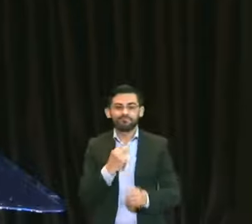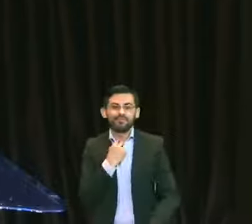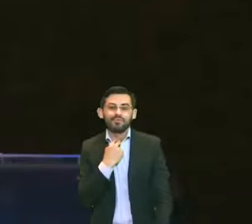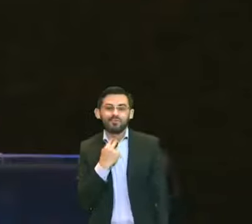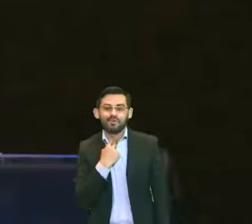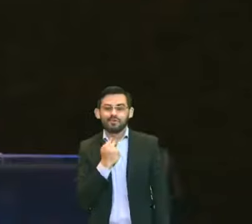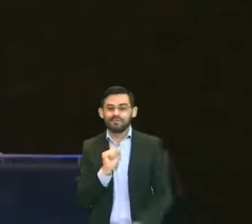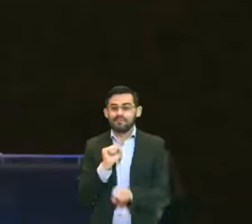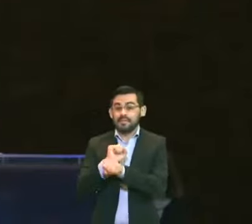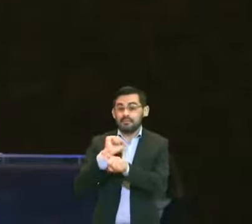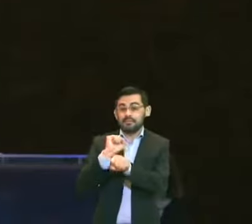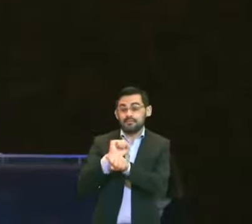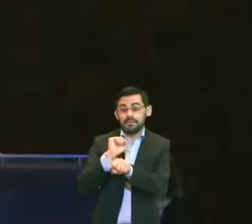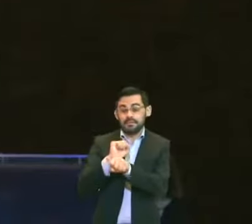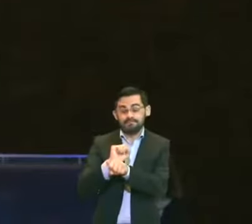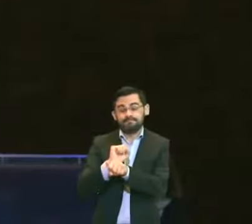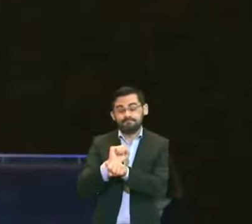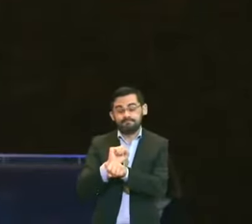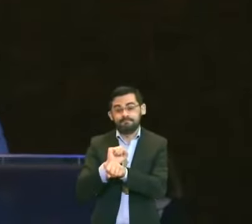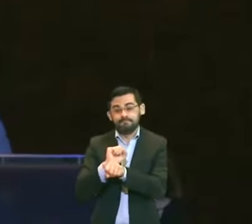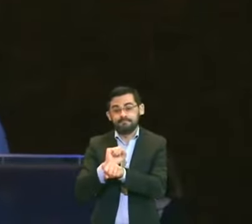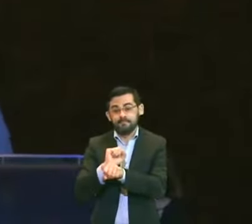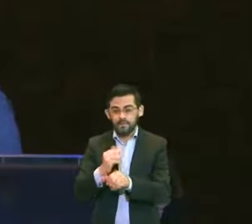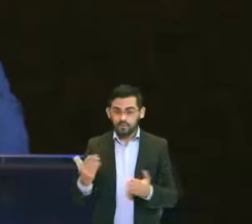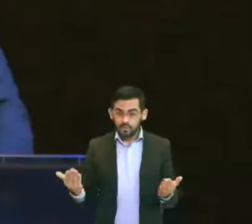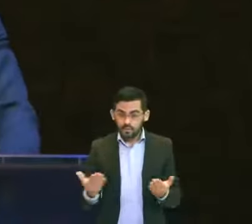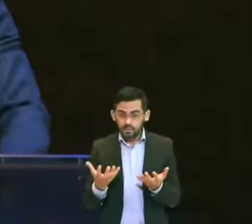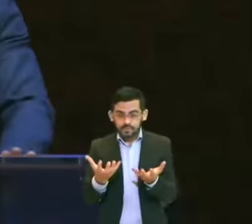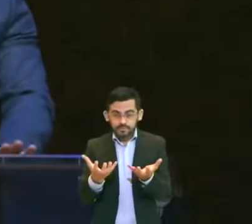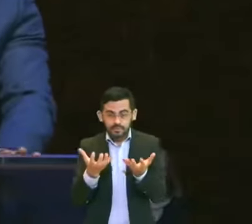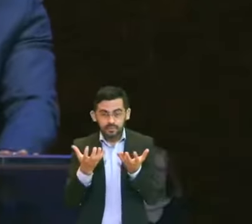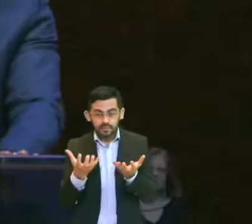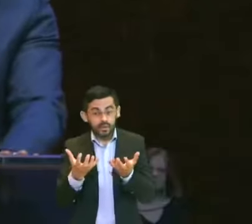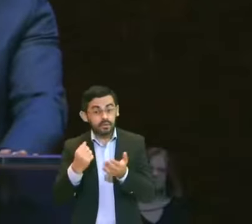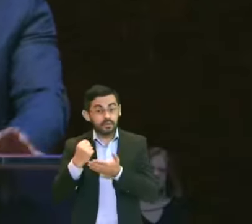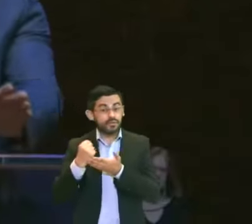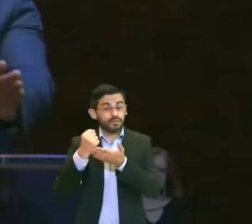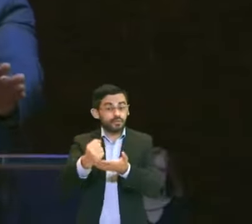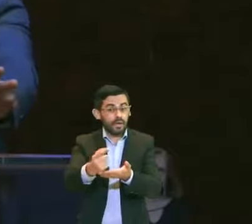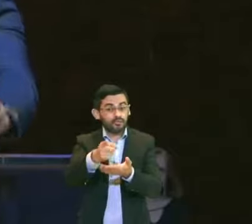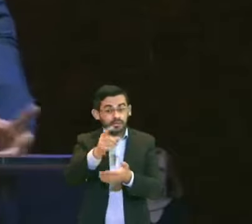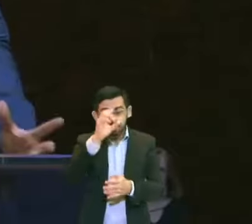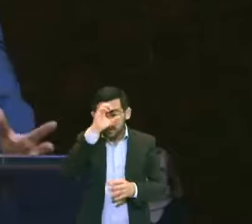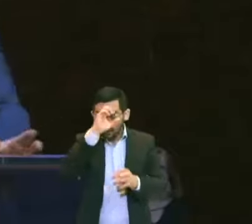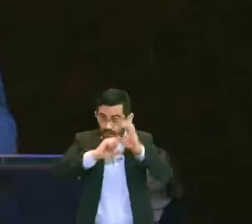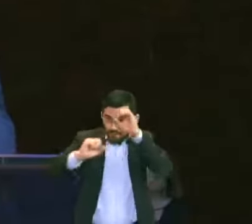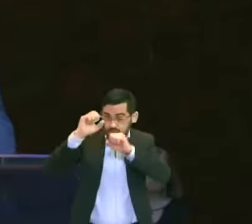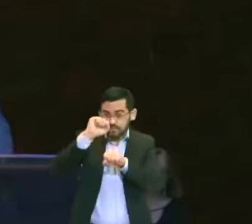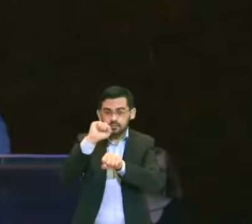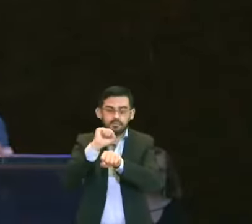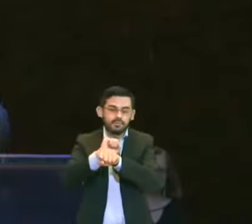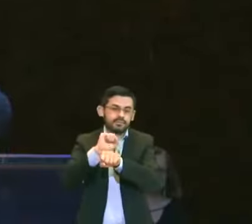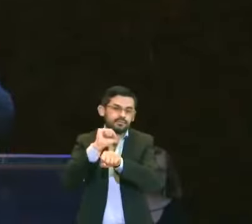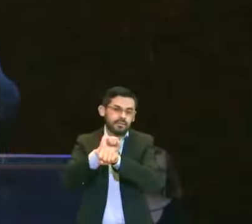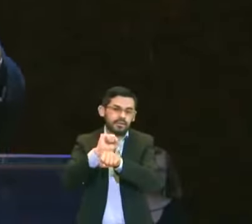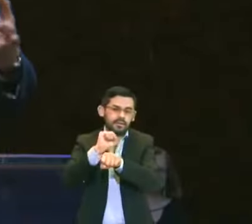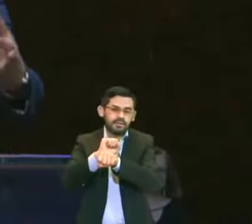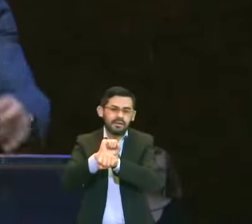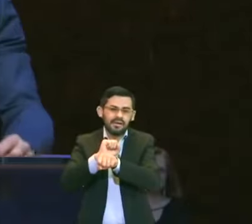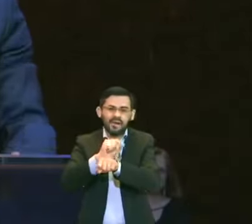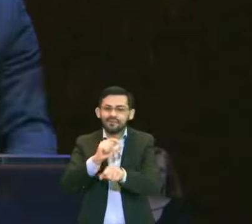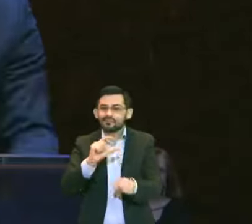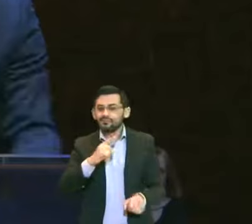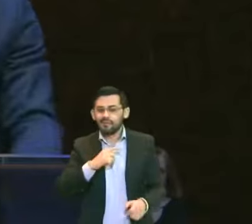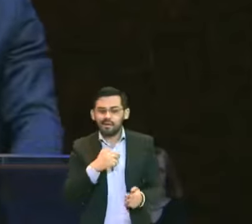soube esperar. Hoje eu queria te ajudar a aprender a esperar, a não cometer